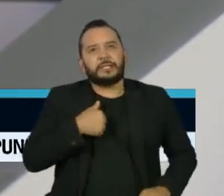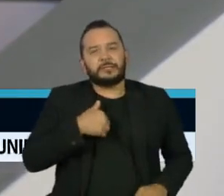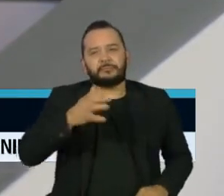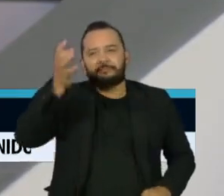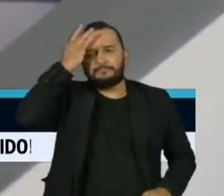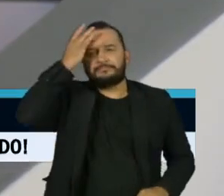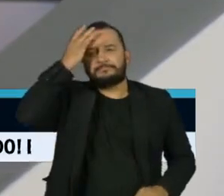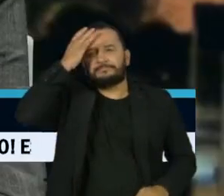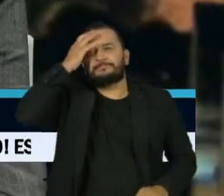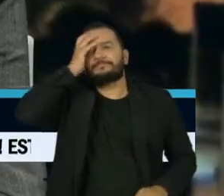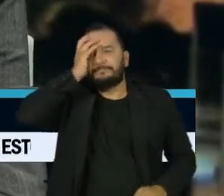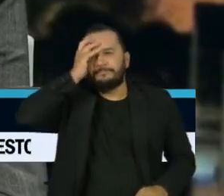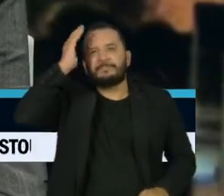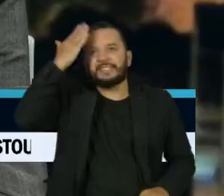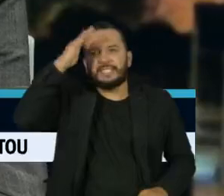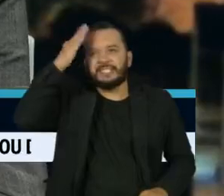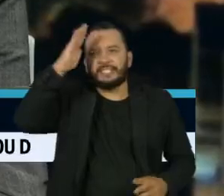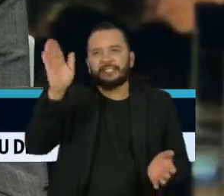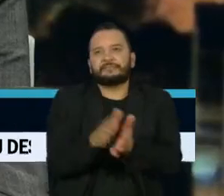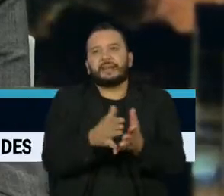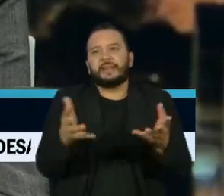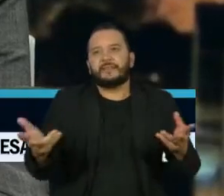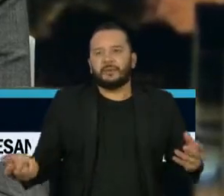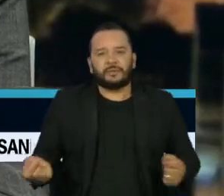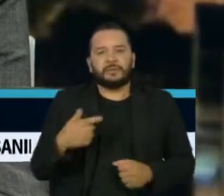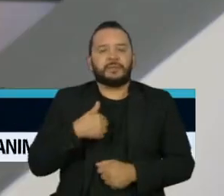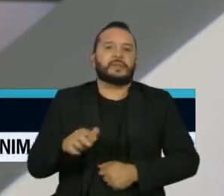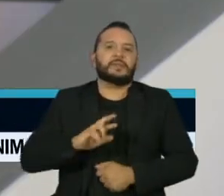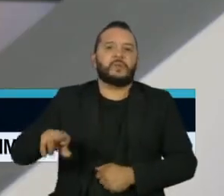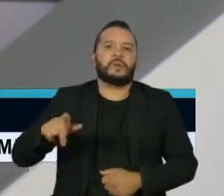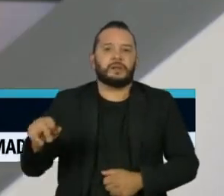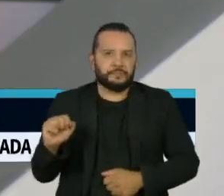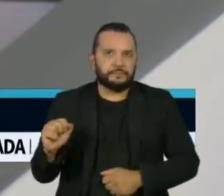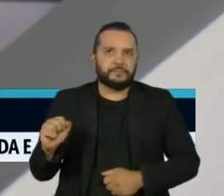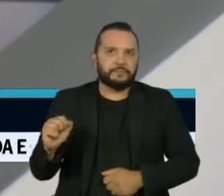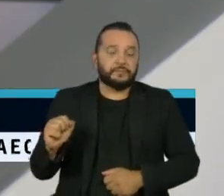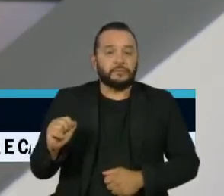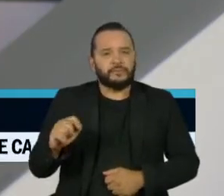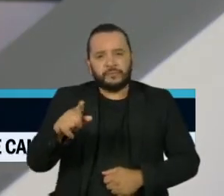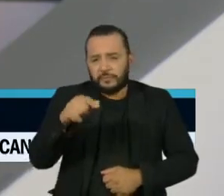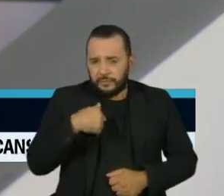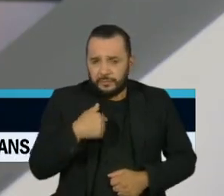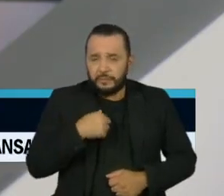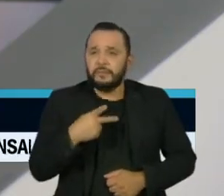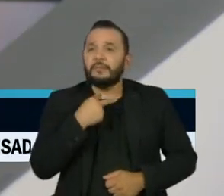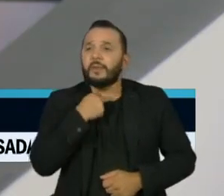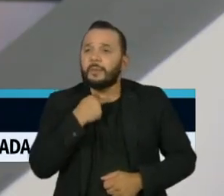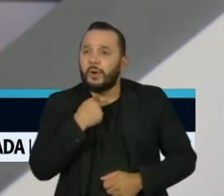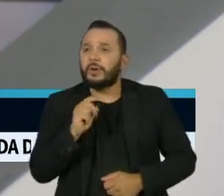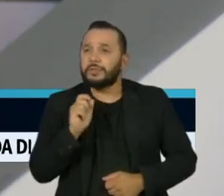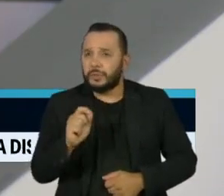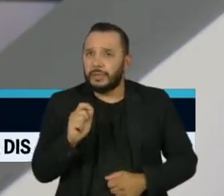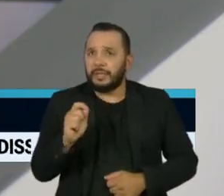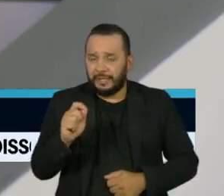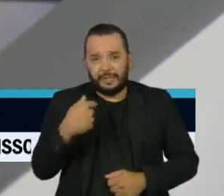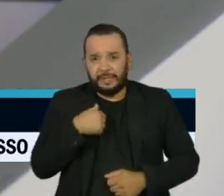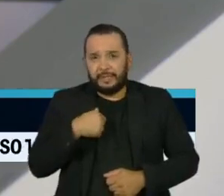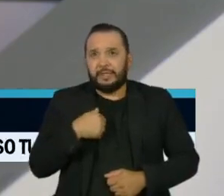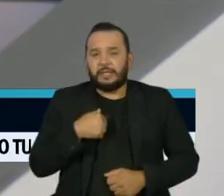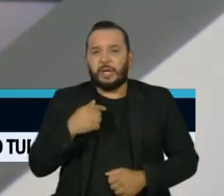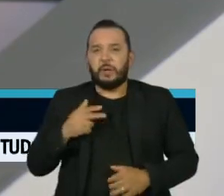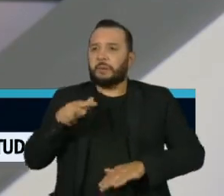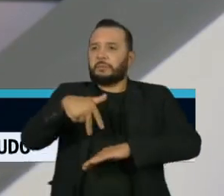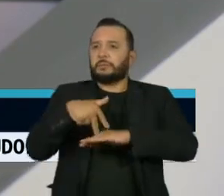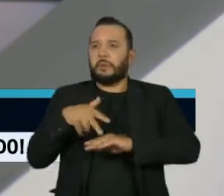coisa maravilhosa. Quer dizer, ele não está discutindo, ele diz, você não pode utilizar a sua cátedra como